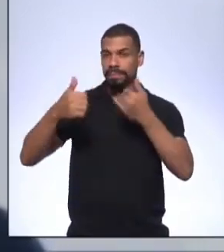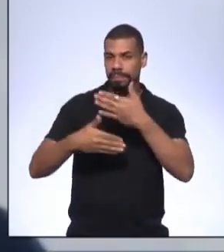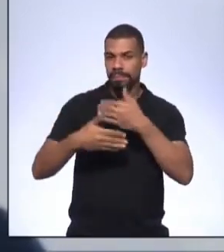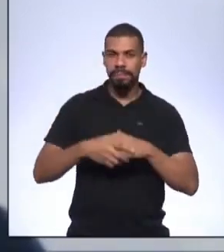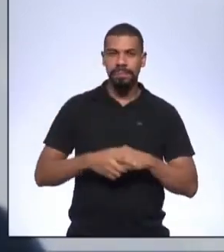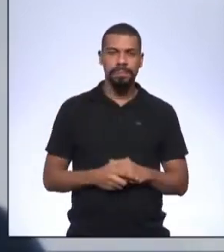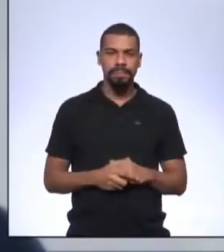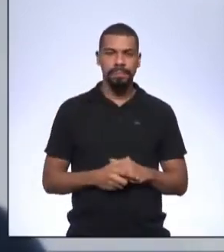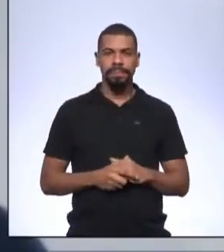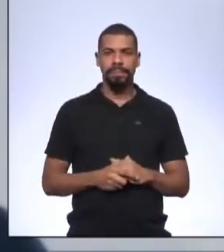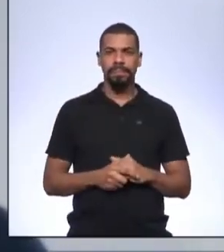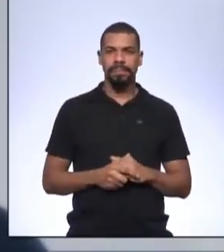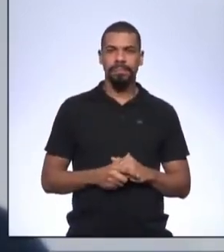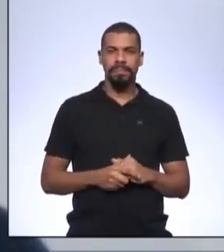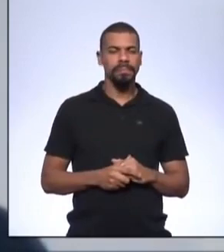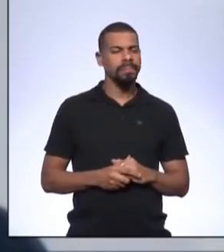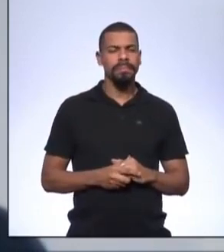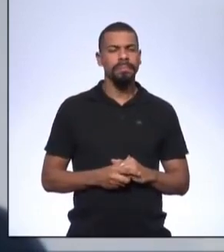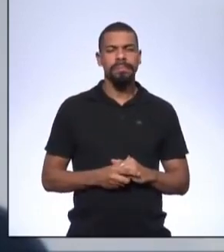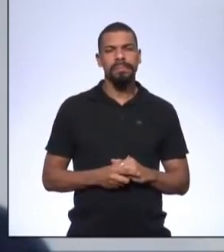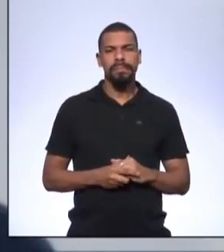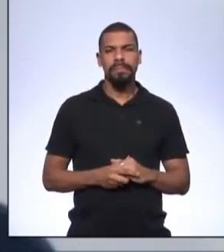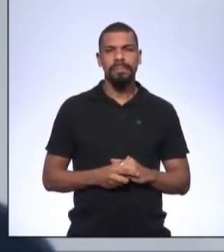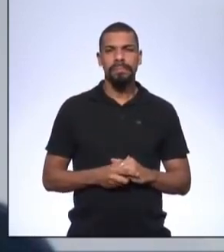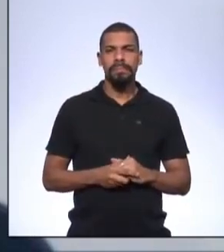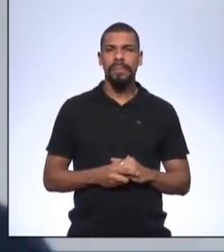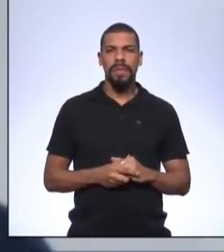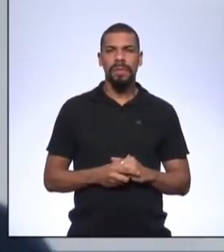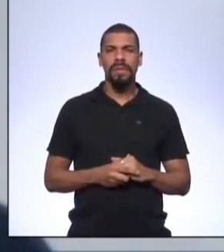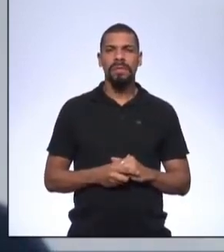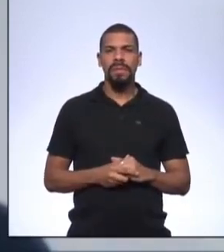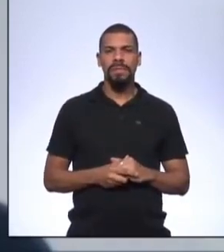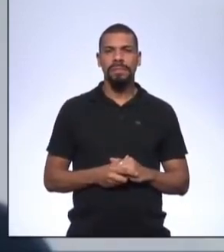atitude historiadora, por gentileza.